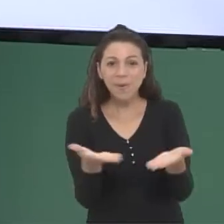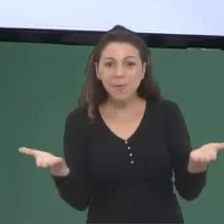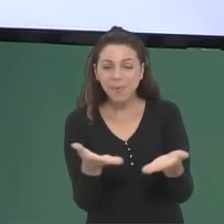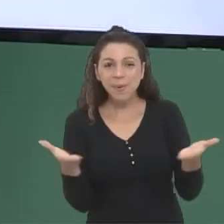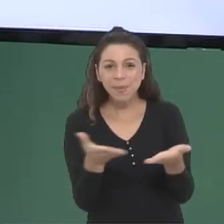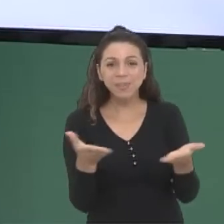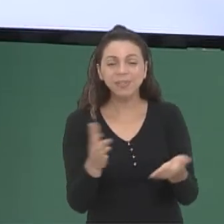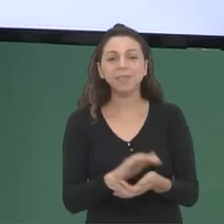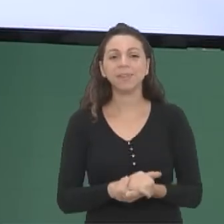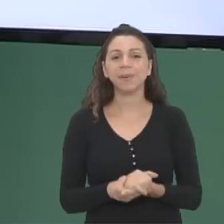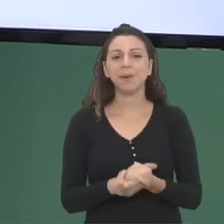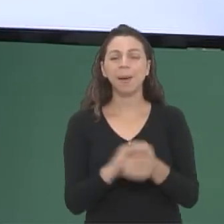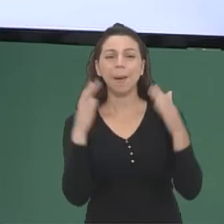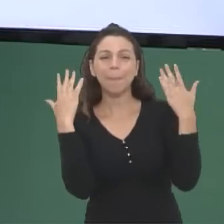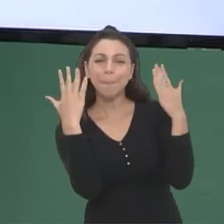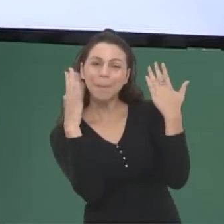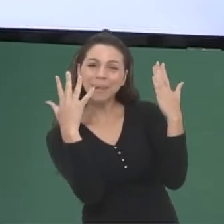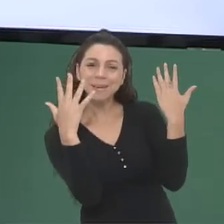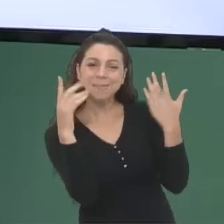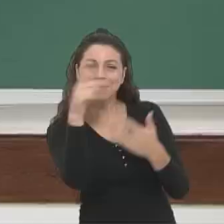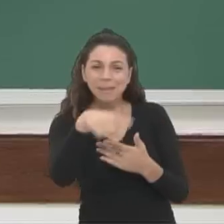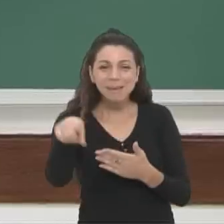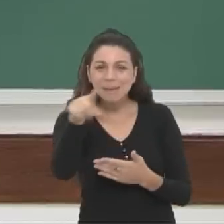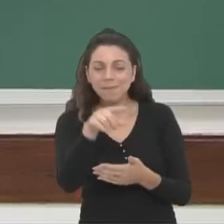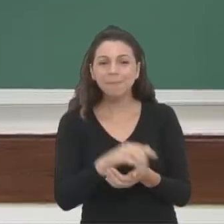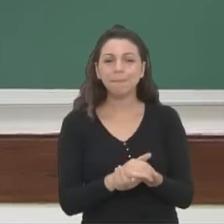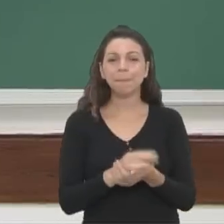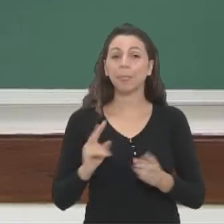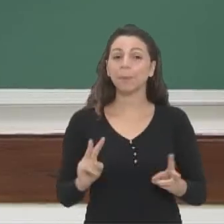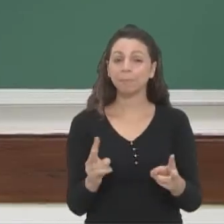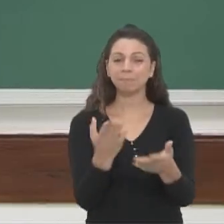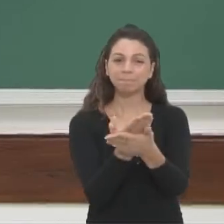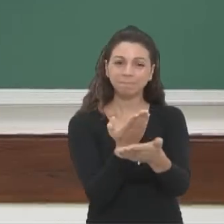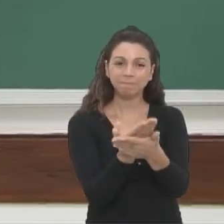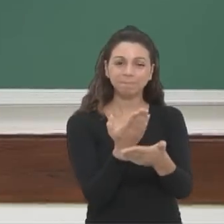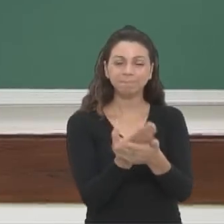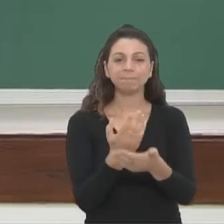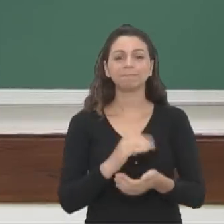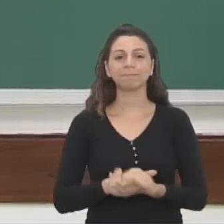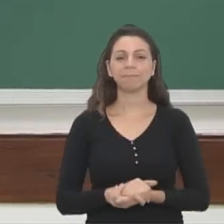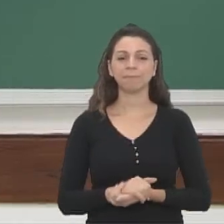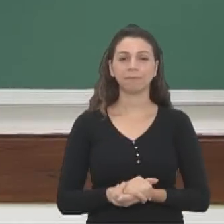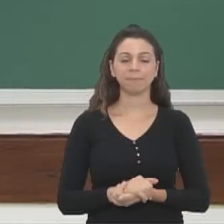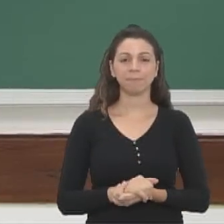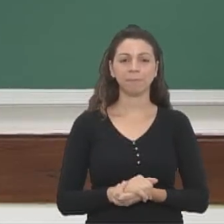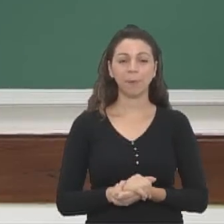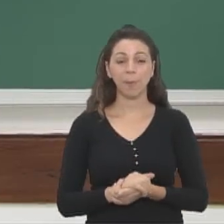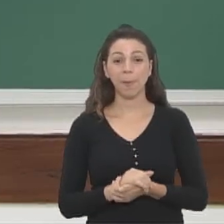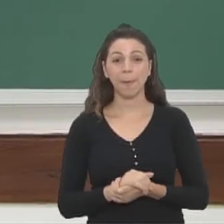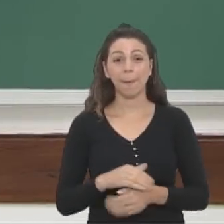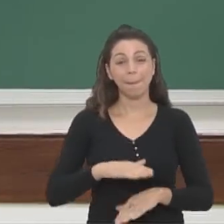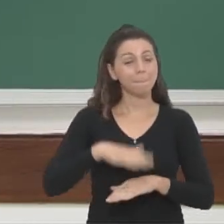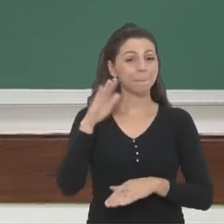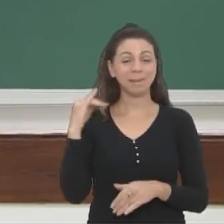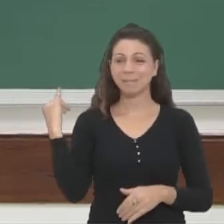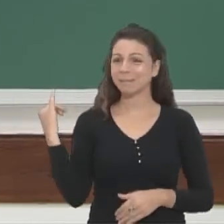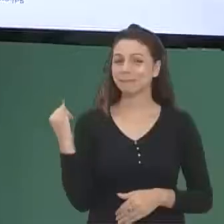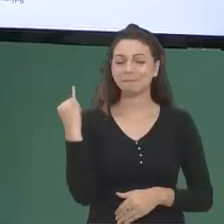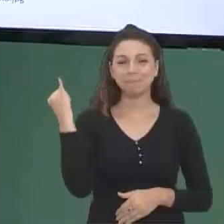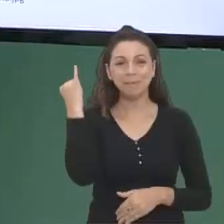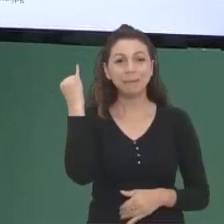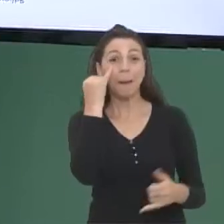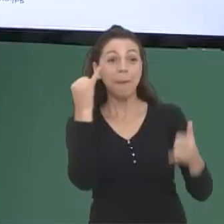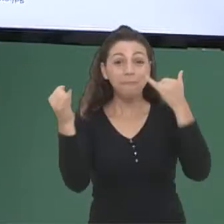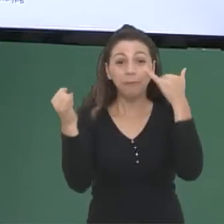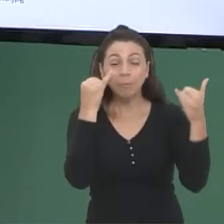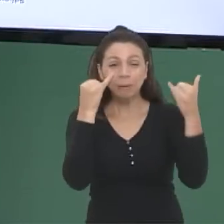esse exercício. Parabéns para vocês. Então vamos continuar na nossa aula de hoje? Muito mais conteúdo, muito mais informação eu quero trabalhar com vocês. Eu sei que vocês